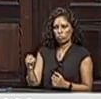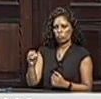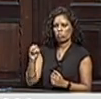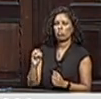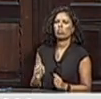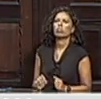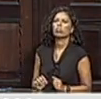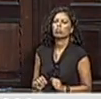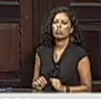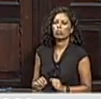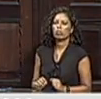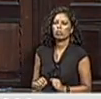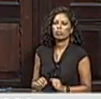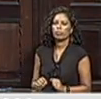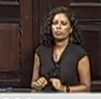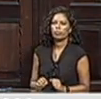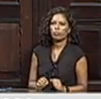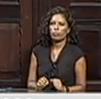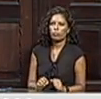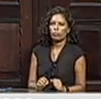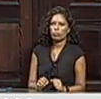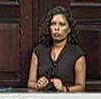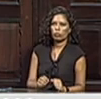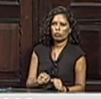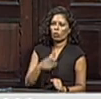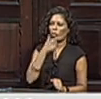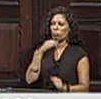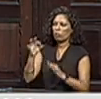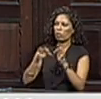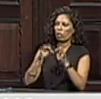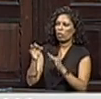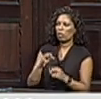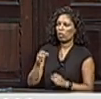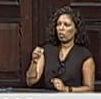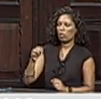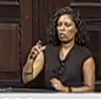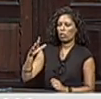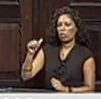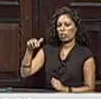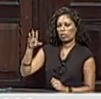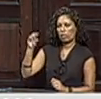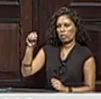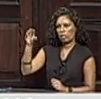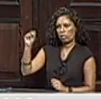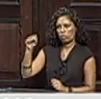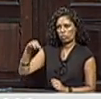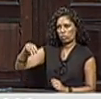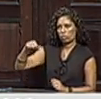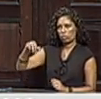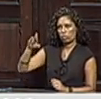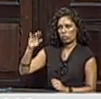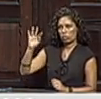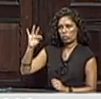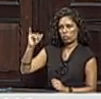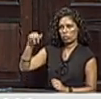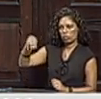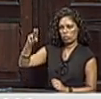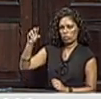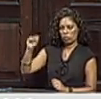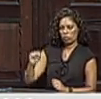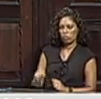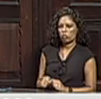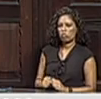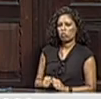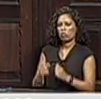18. Autor, deputado Luiz Martins. Para discutir, o deputado Paulo Ramos.